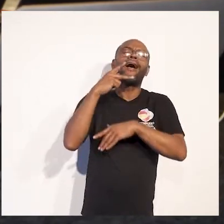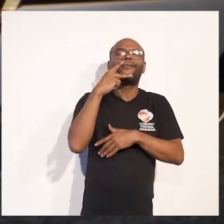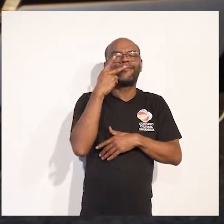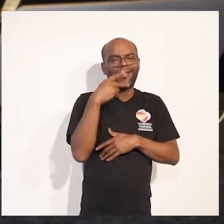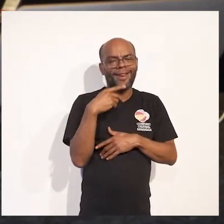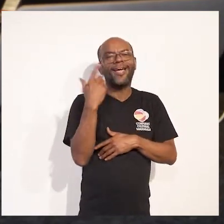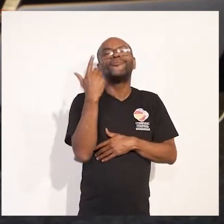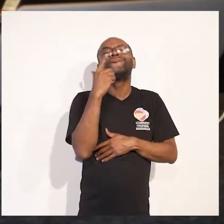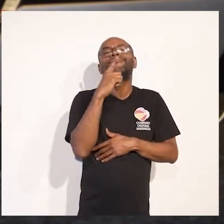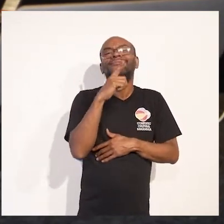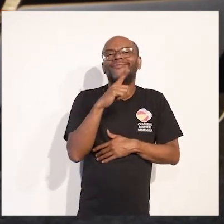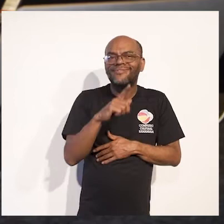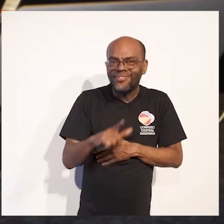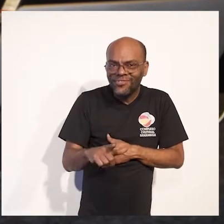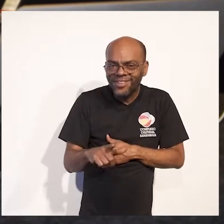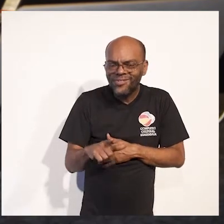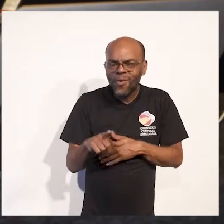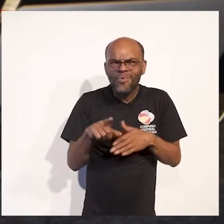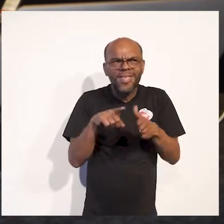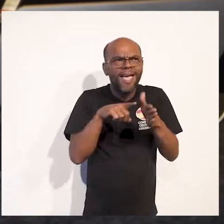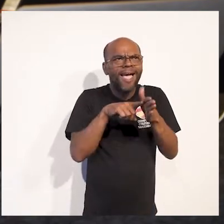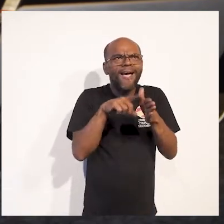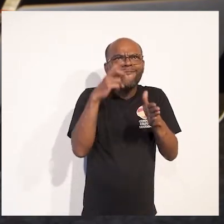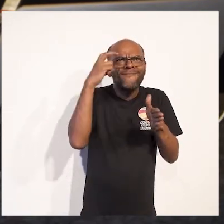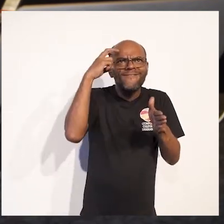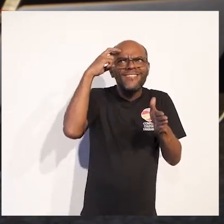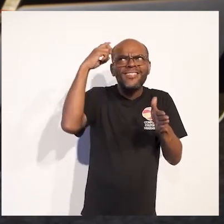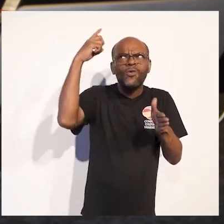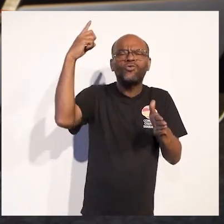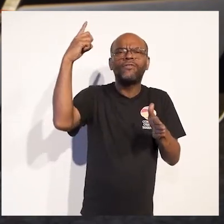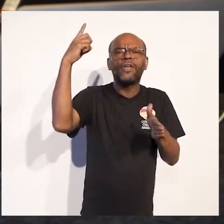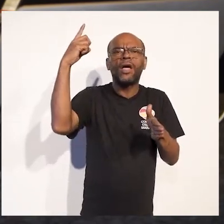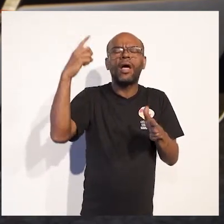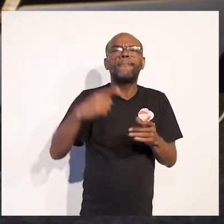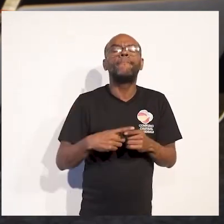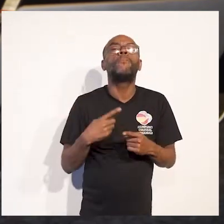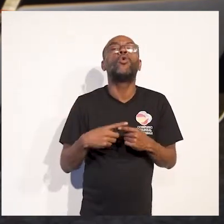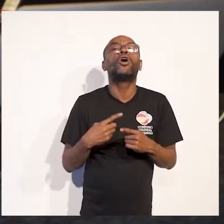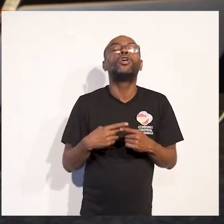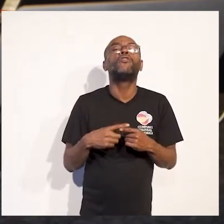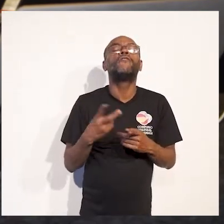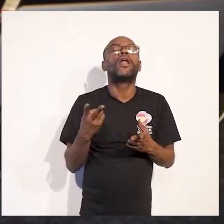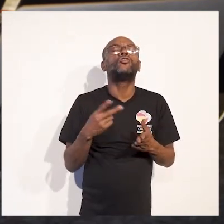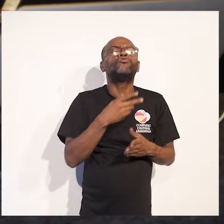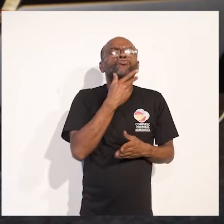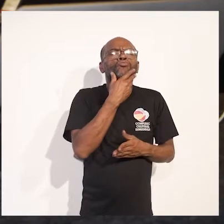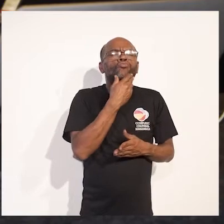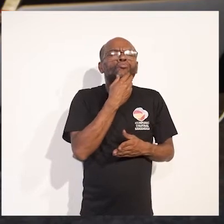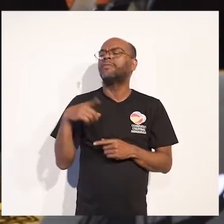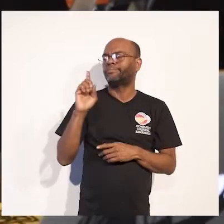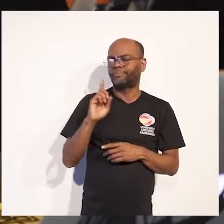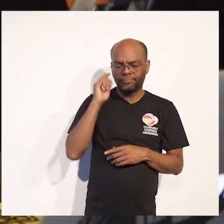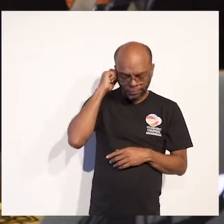novo sobre a filosofia, porque a gente vai falar de um grande filósofo